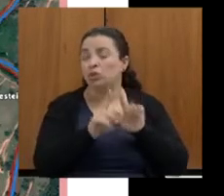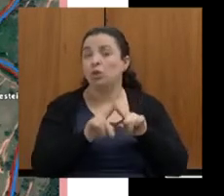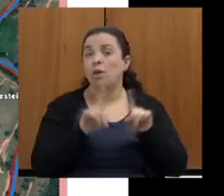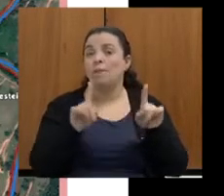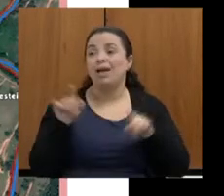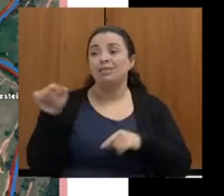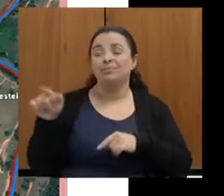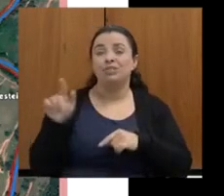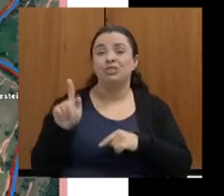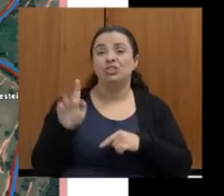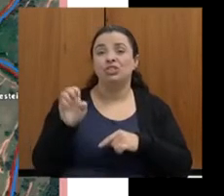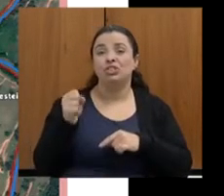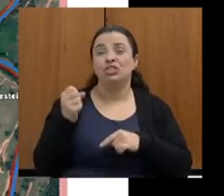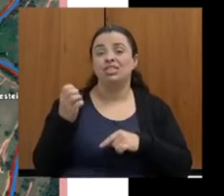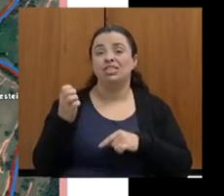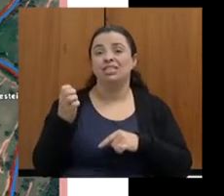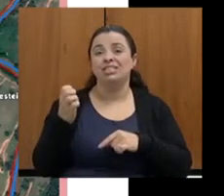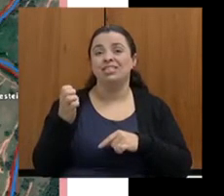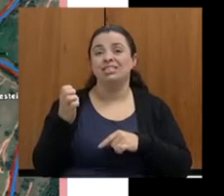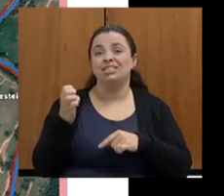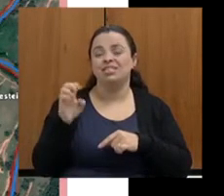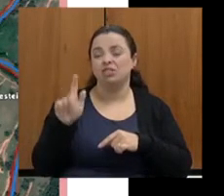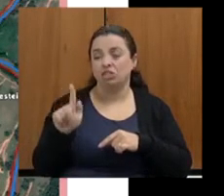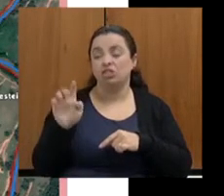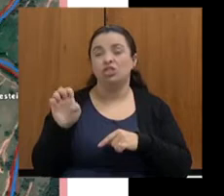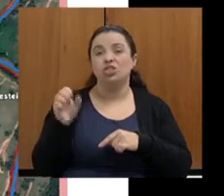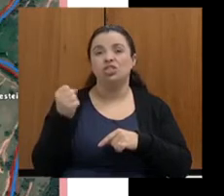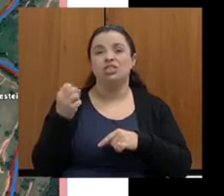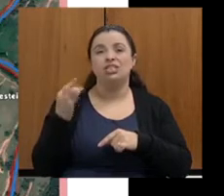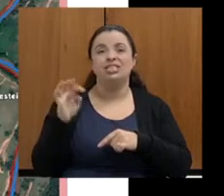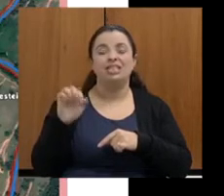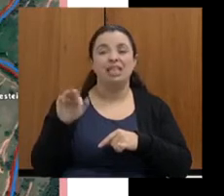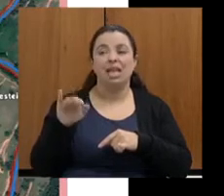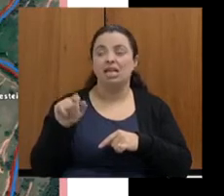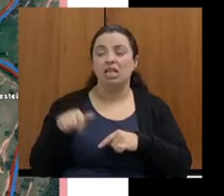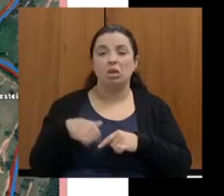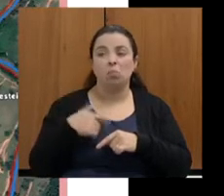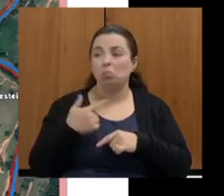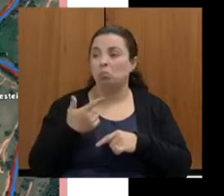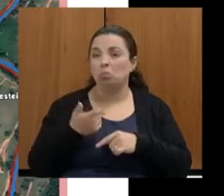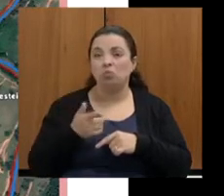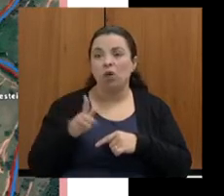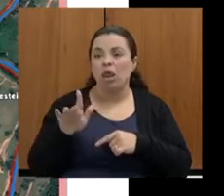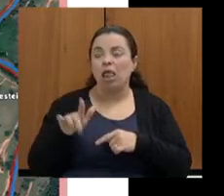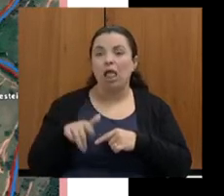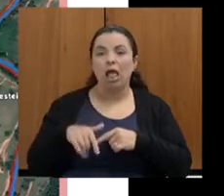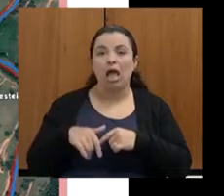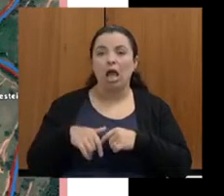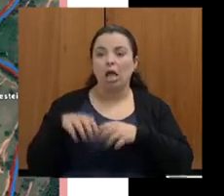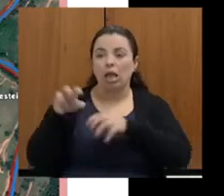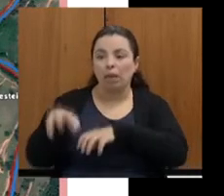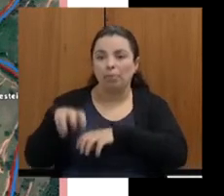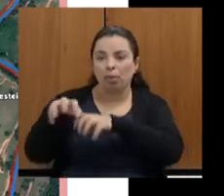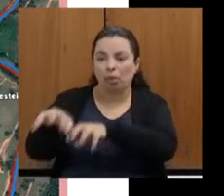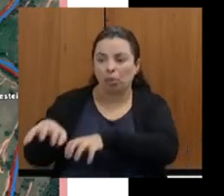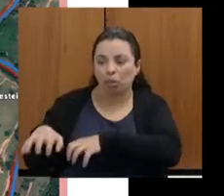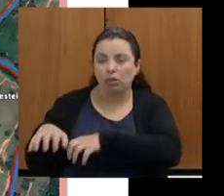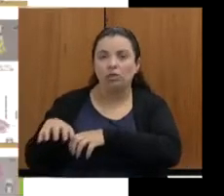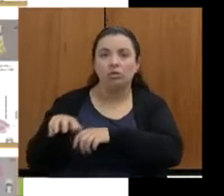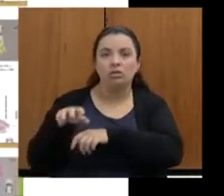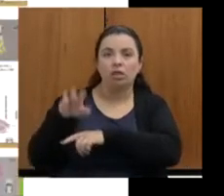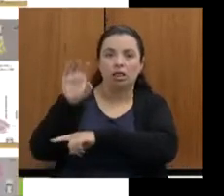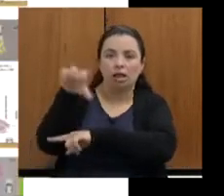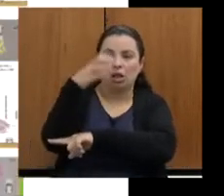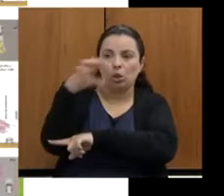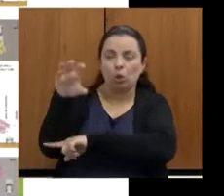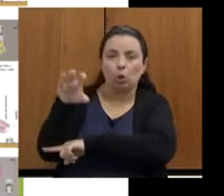Gesteira é nem Enfim uma retroescavadeira entrou para poder fazer a terraplanagem do terreno né pode passar